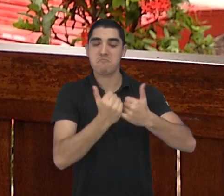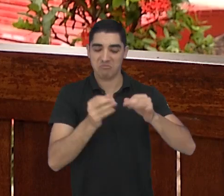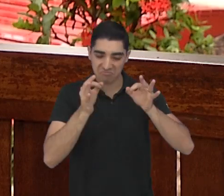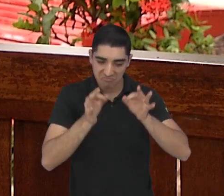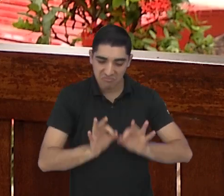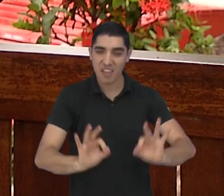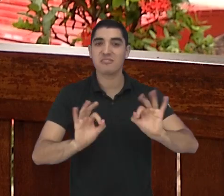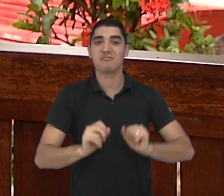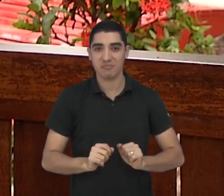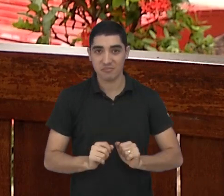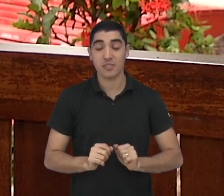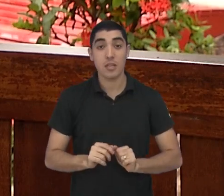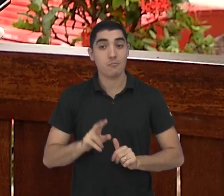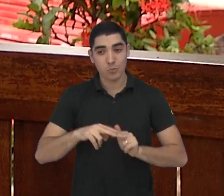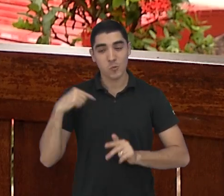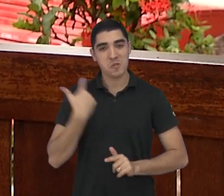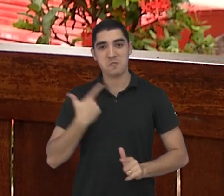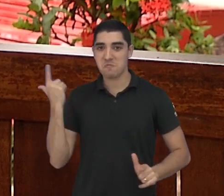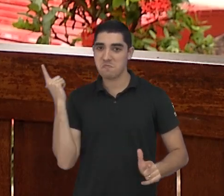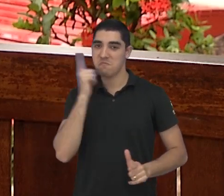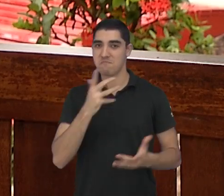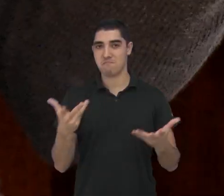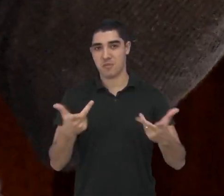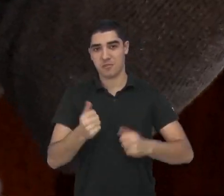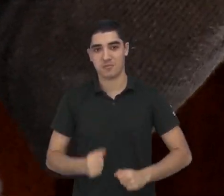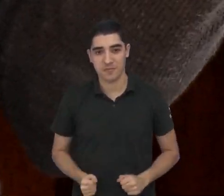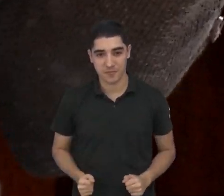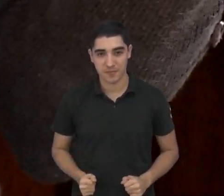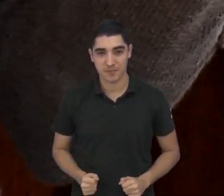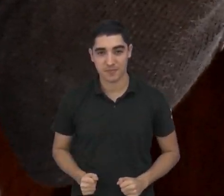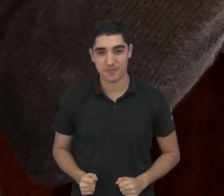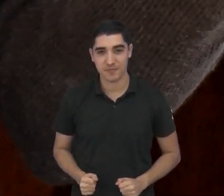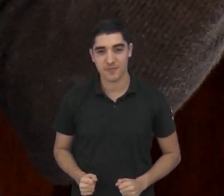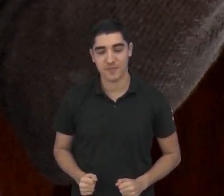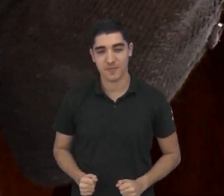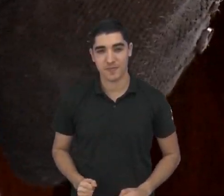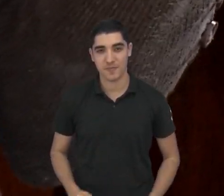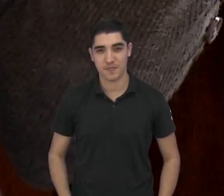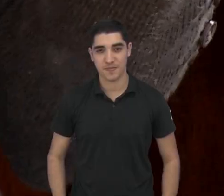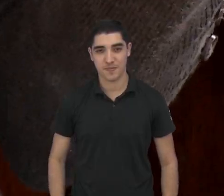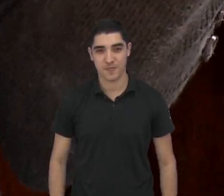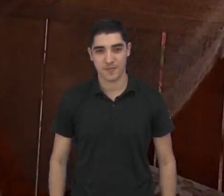brasileiro. Então, é claro que é uma grande conquista.